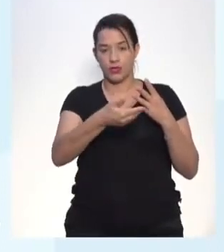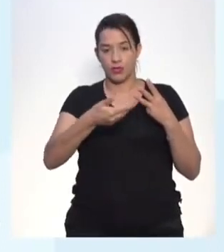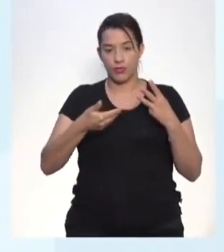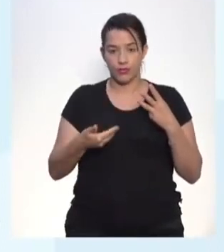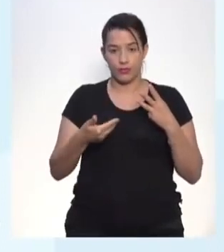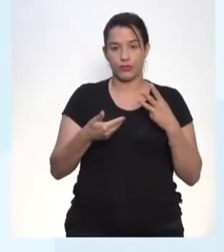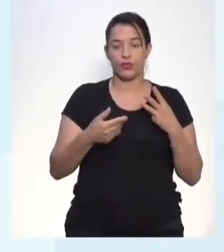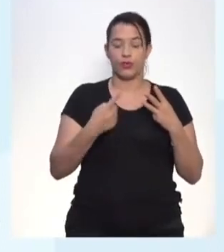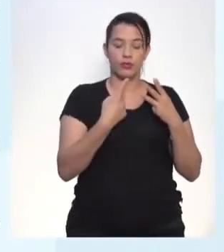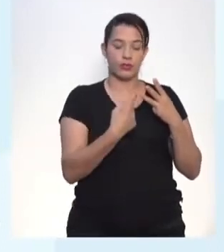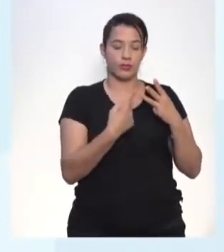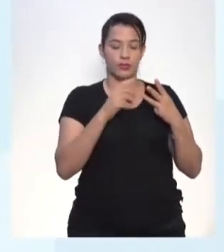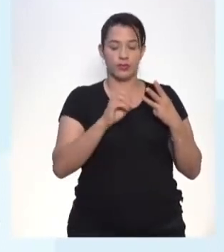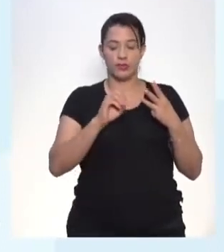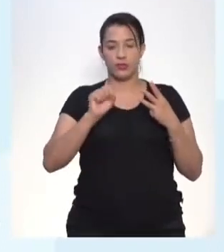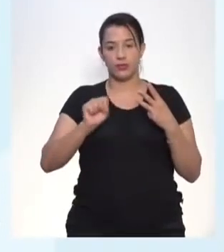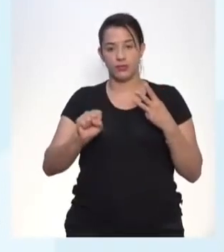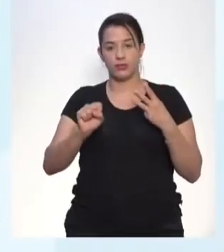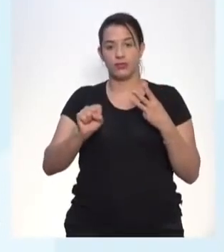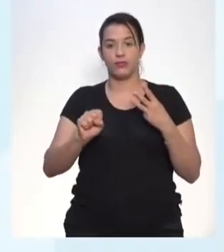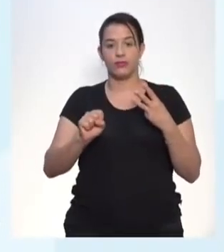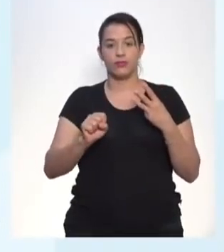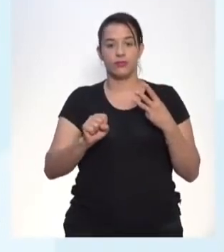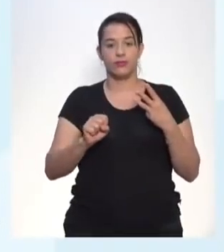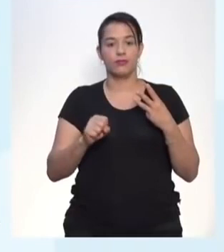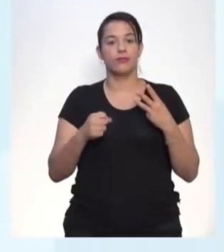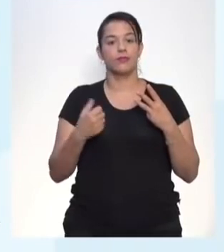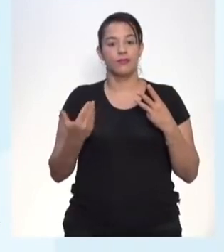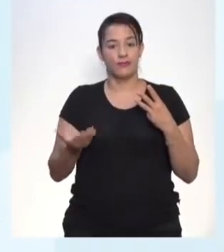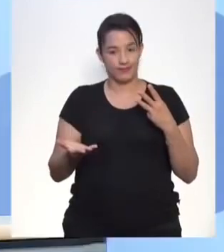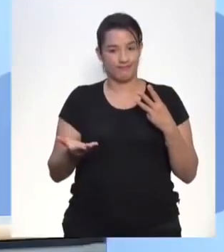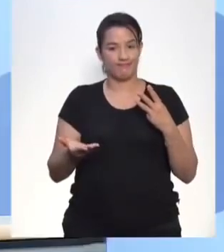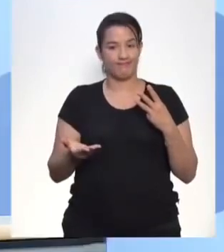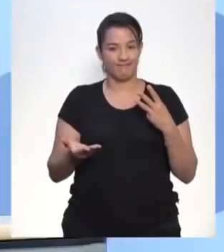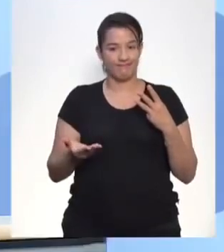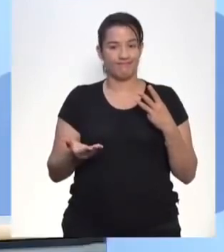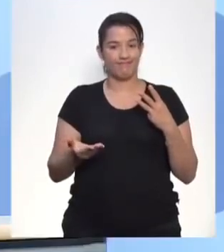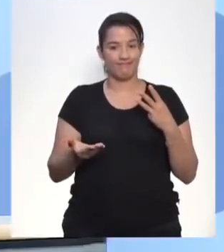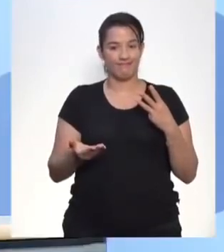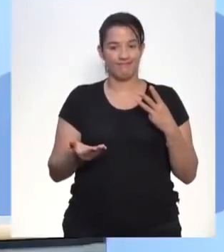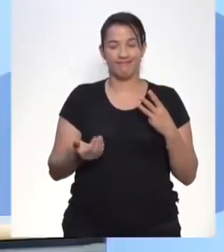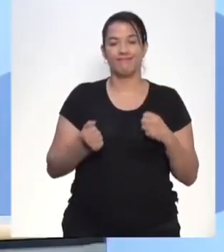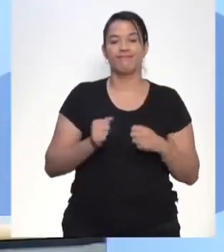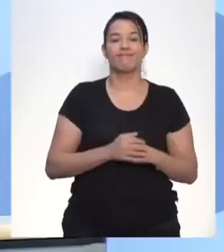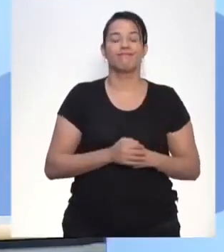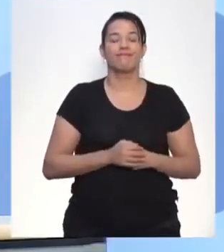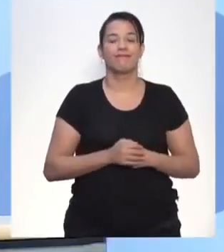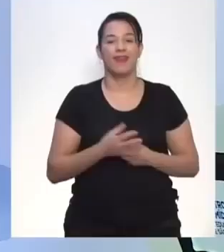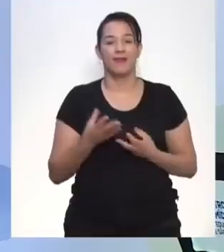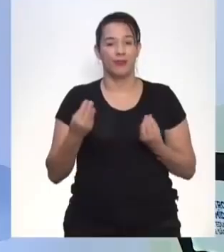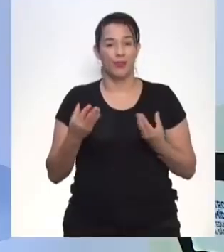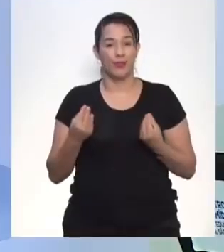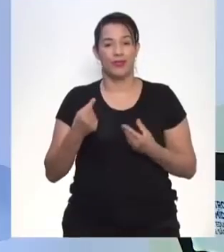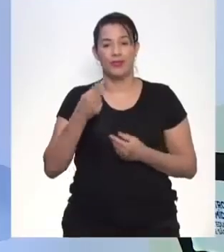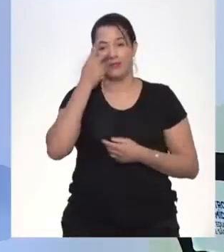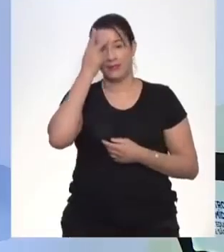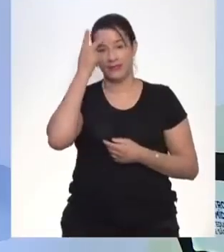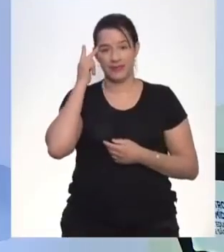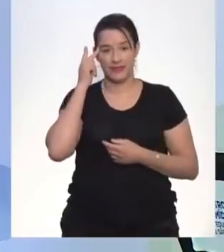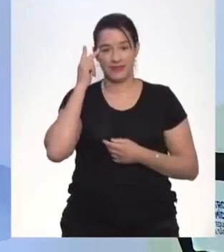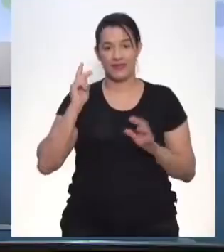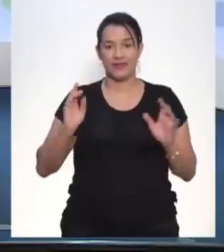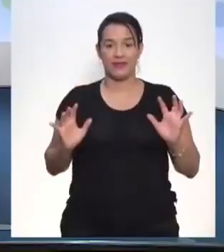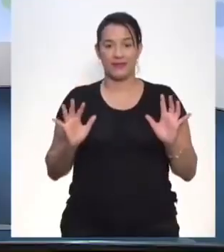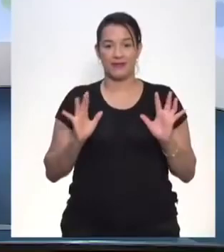expansiva aí, vai com 108 convidados. Ainda bem que eu não fui convidado. Muita gente. É muita